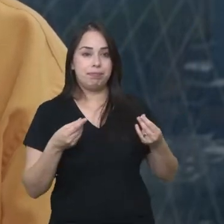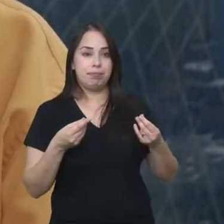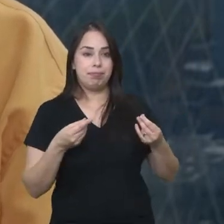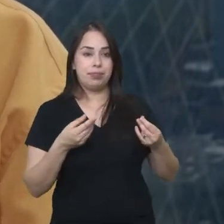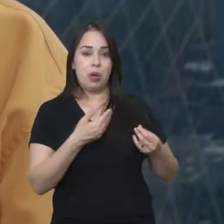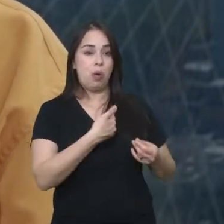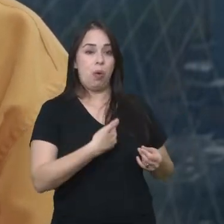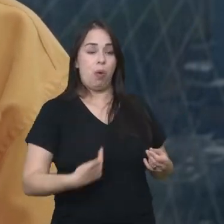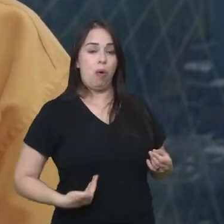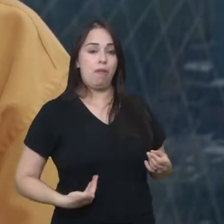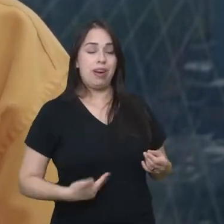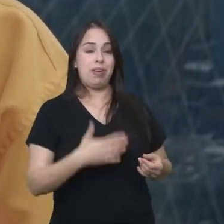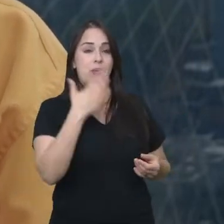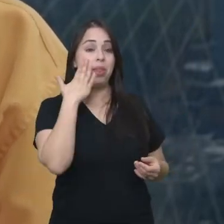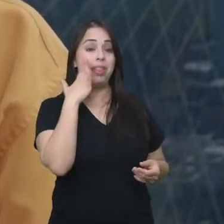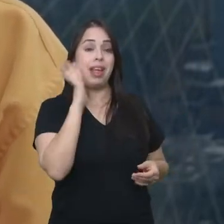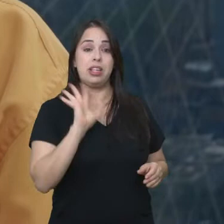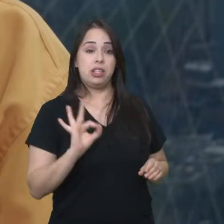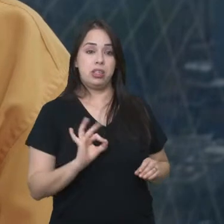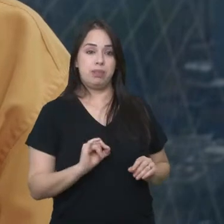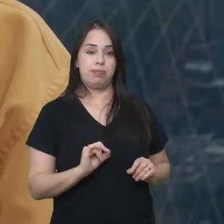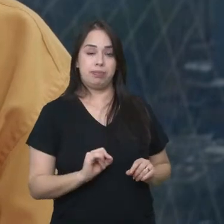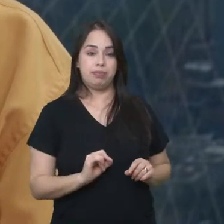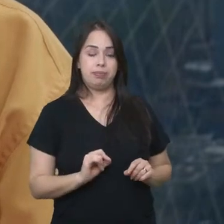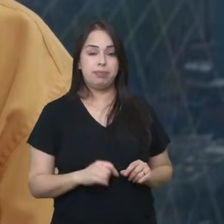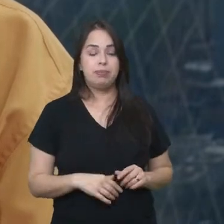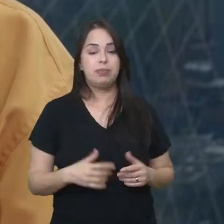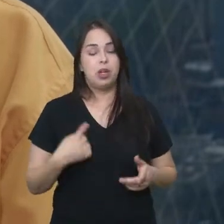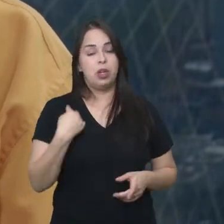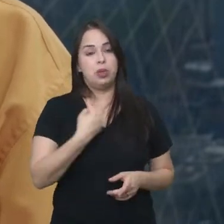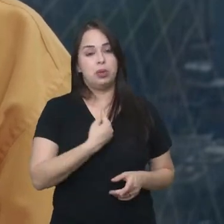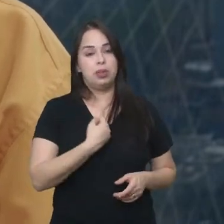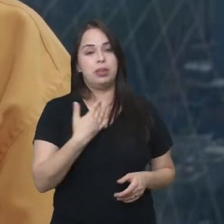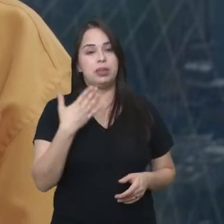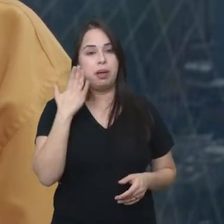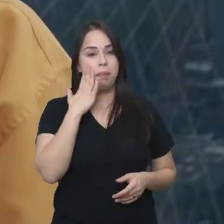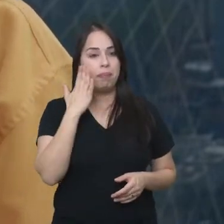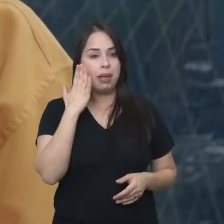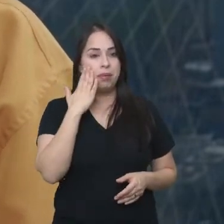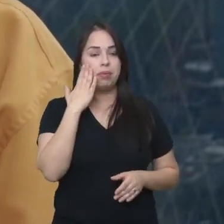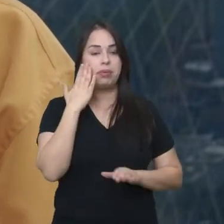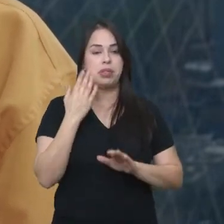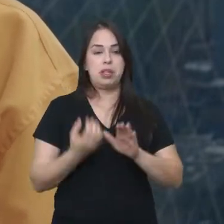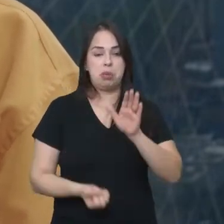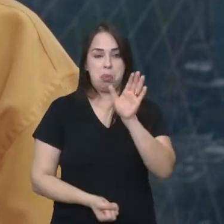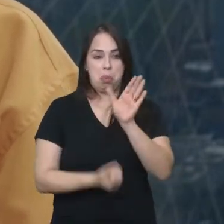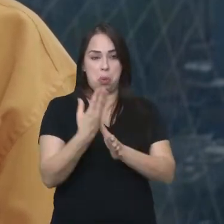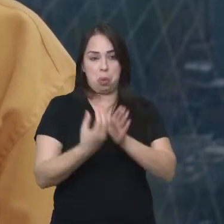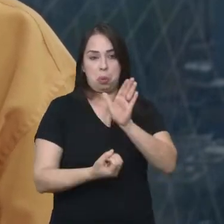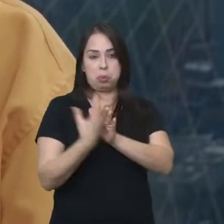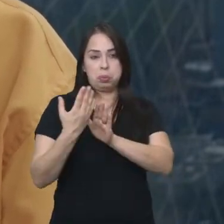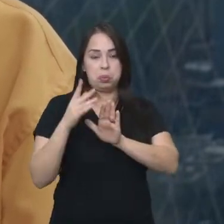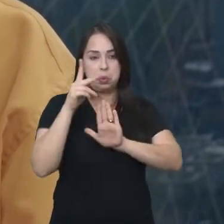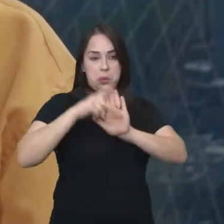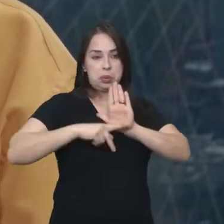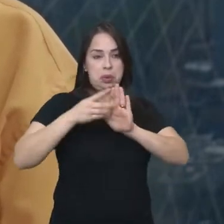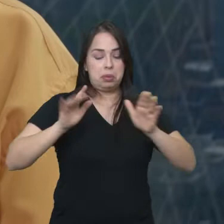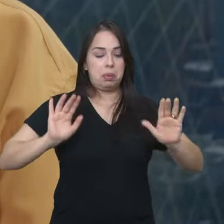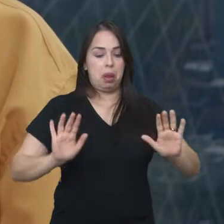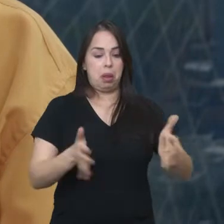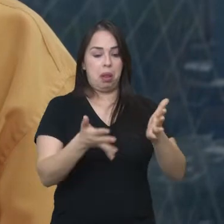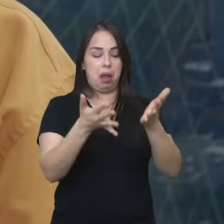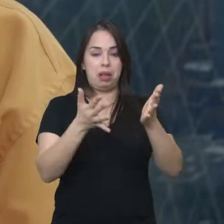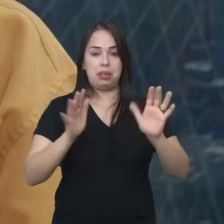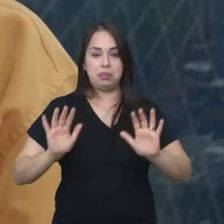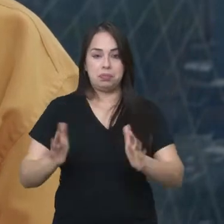Estado não compreende do seu papel, né? A gente sabe que são criados programas para incentivar a questão